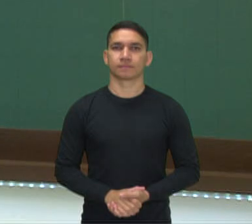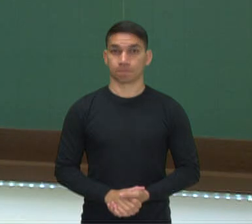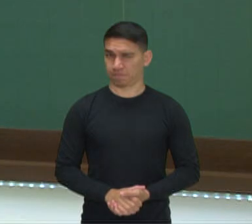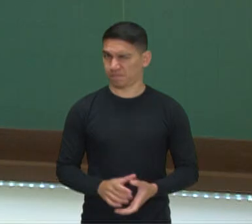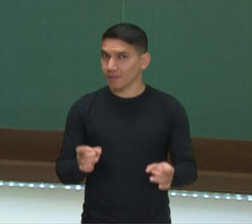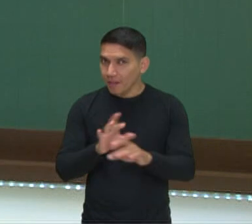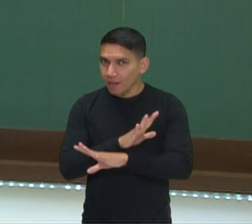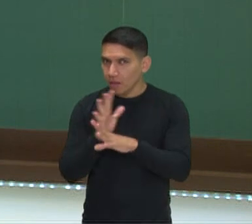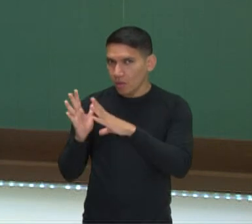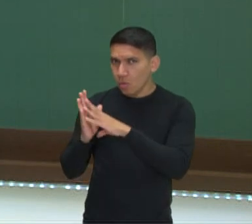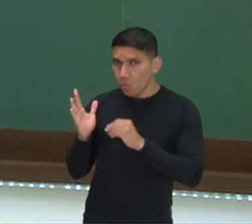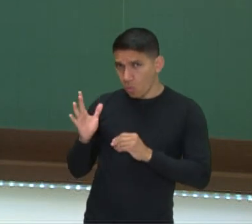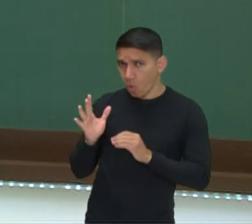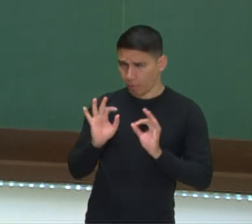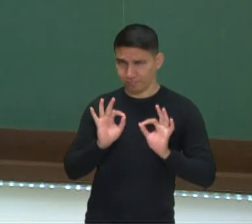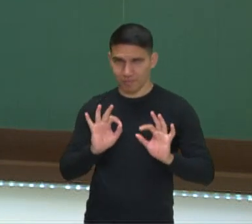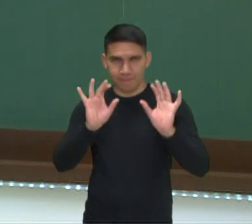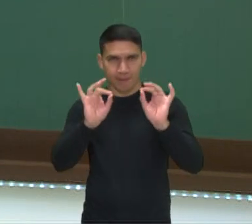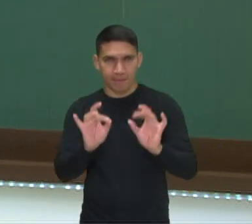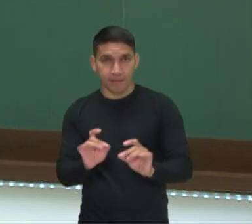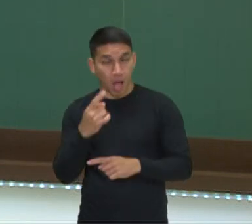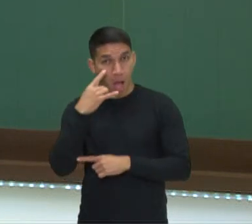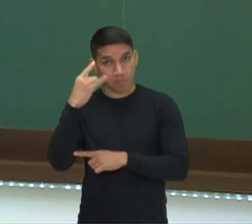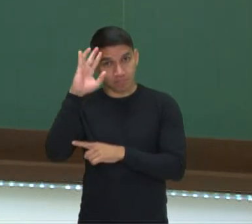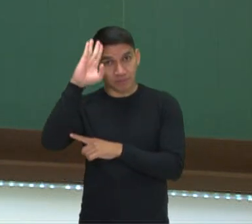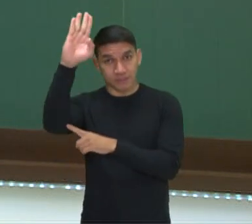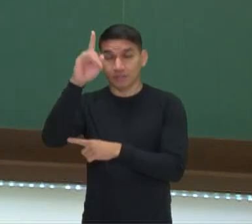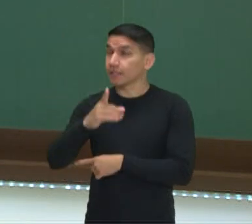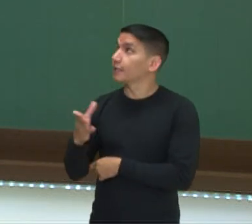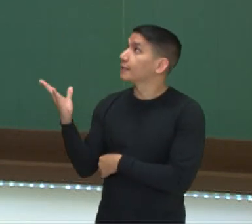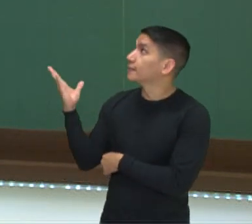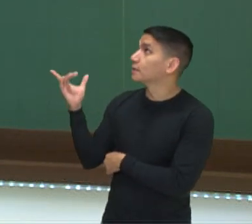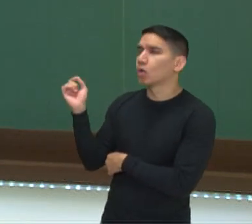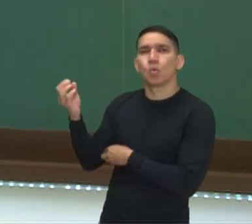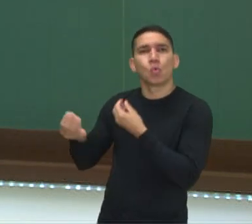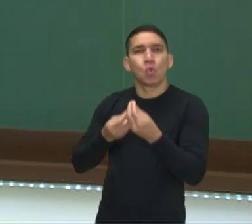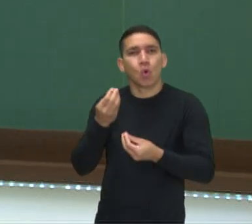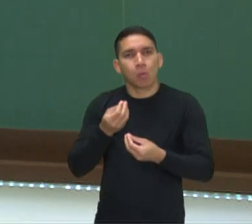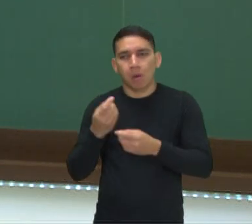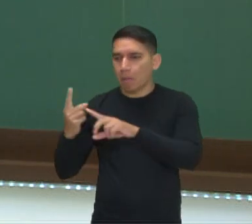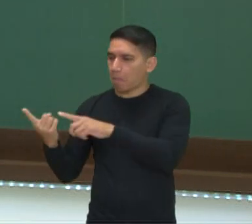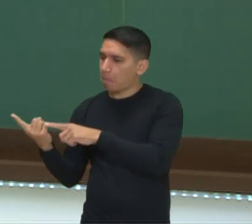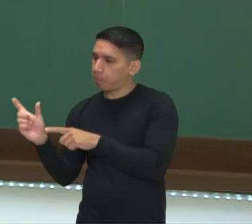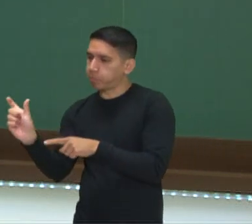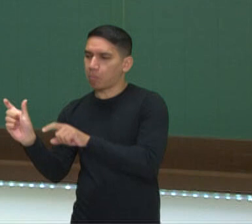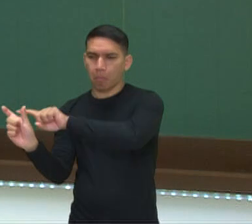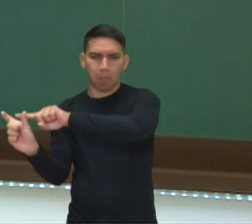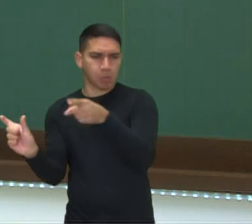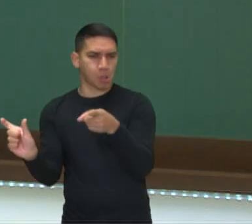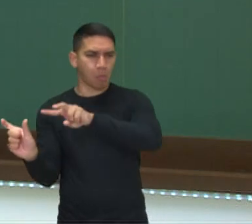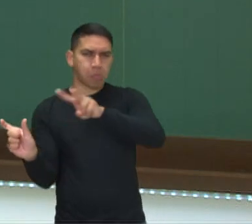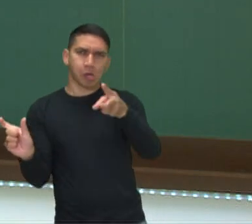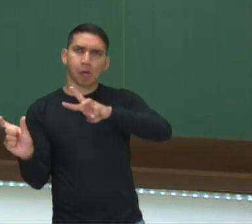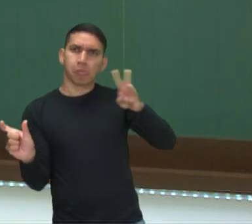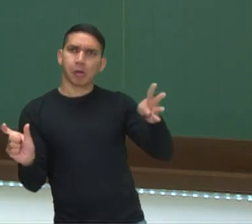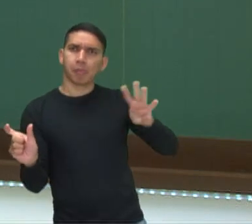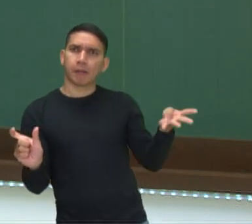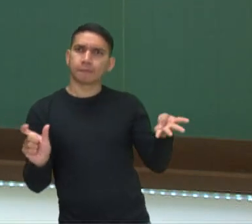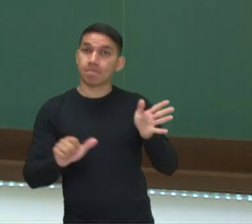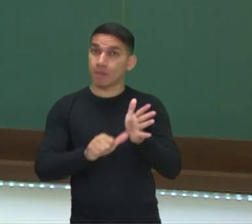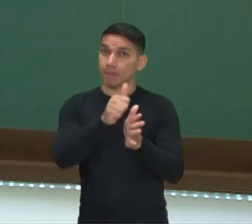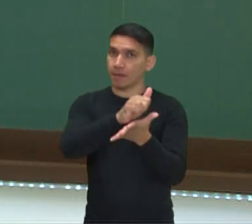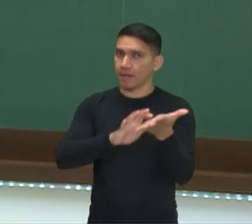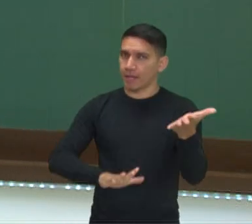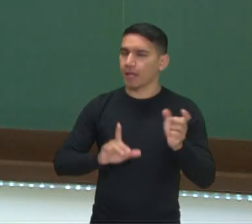Copiou direitinho, com capricho, principalmente aqui, ó, né, como é que se resolve a multiplicação distributiva. Vamos para o nosso primeiro